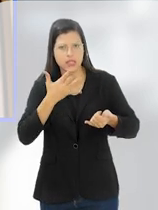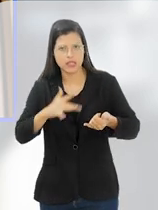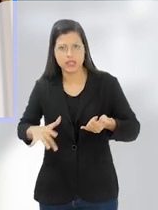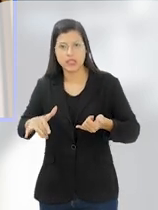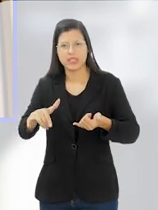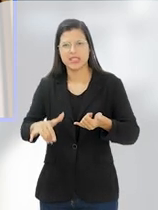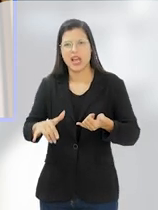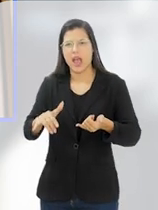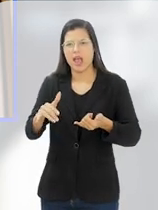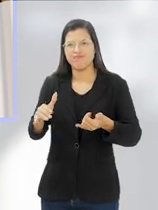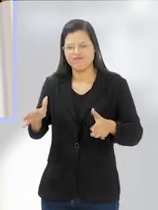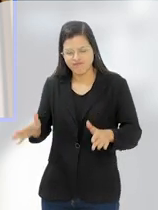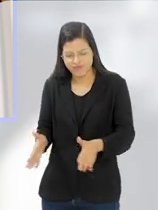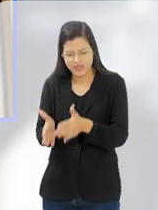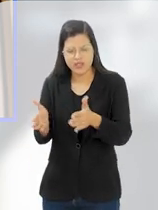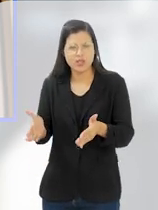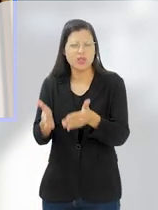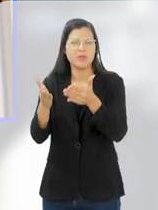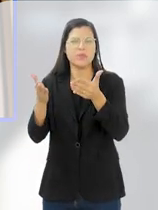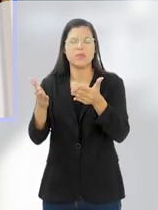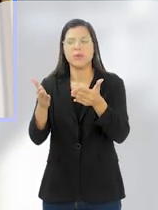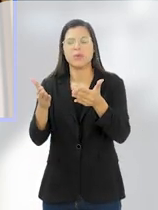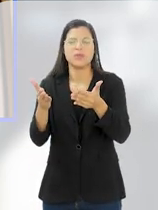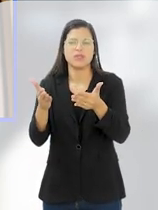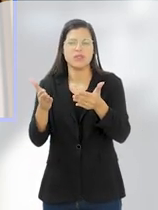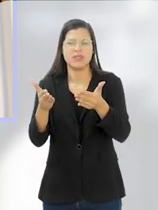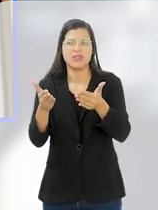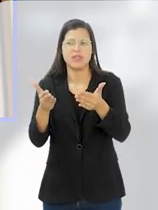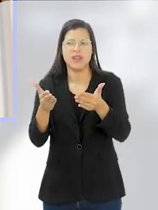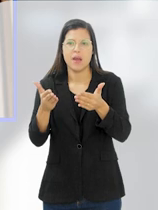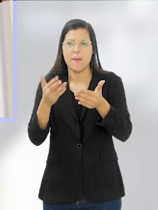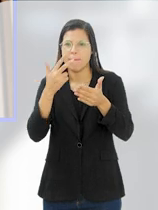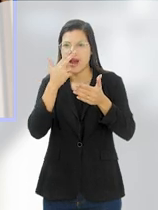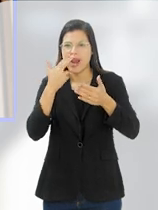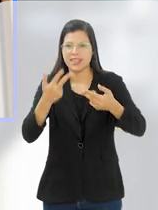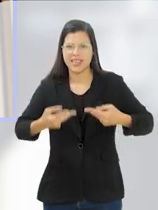brincadeira estimula muito certos